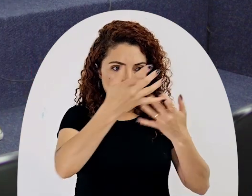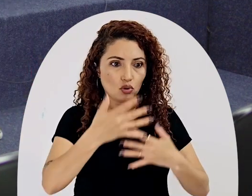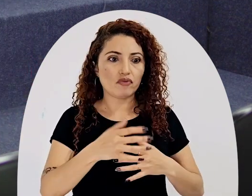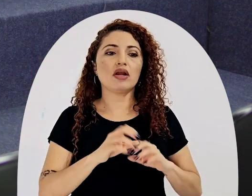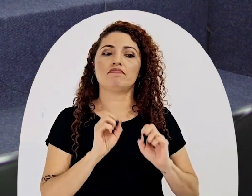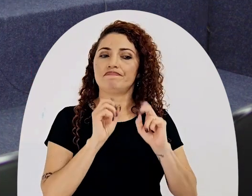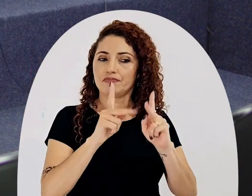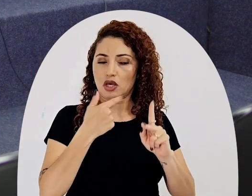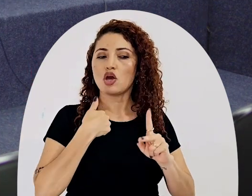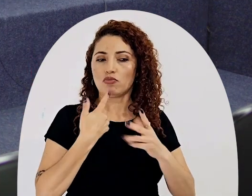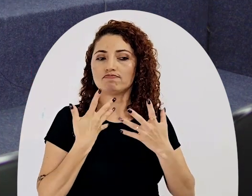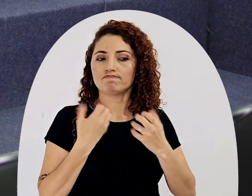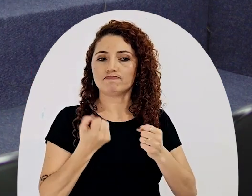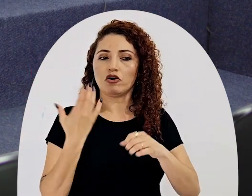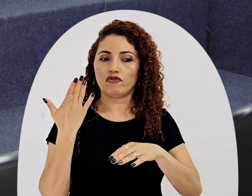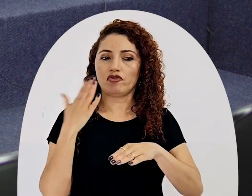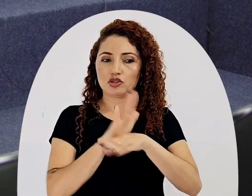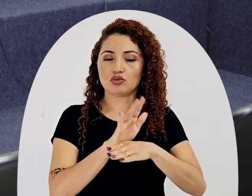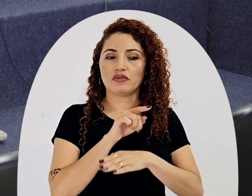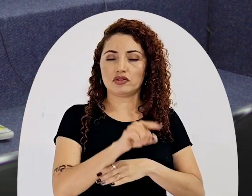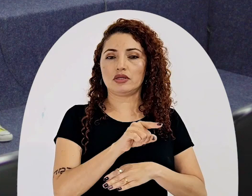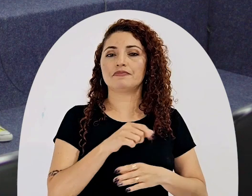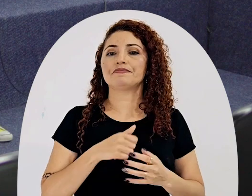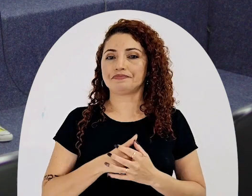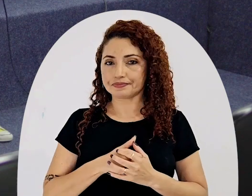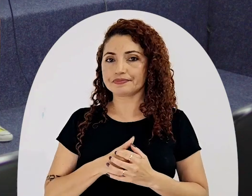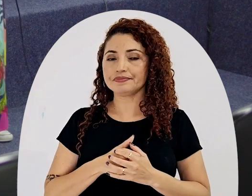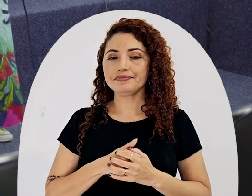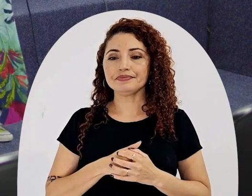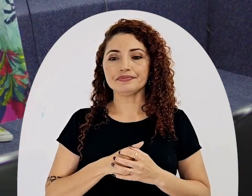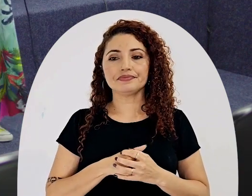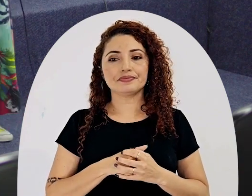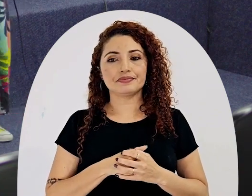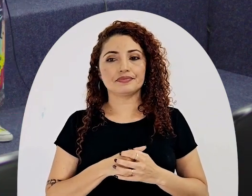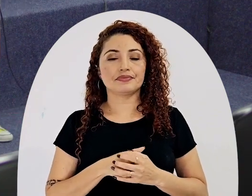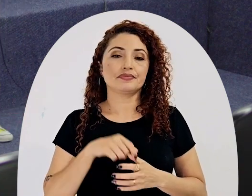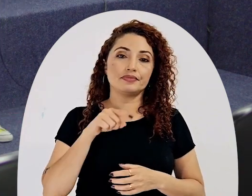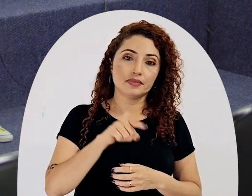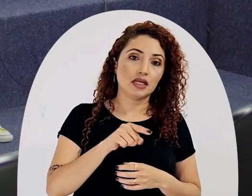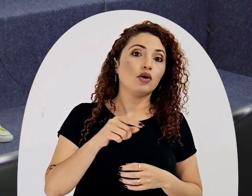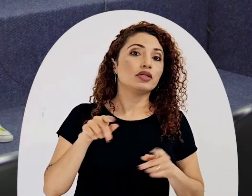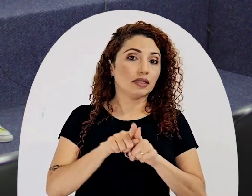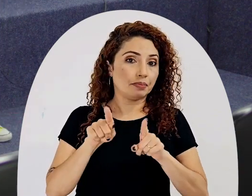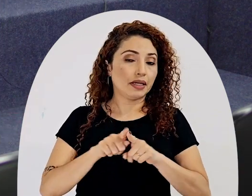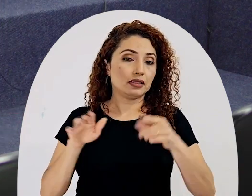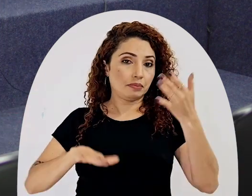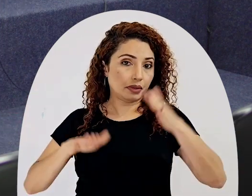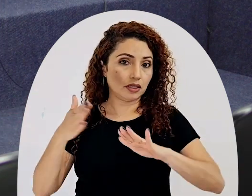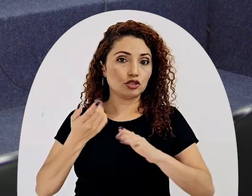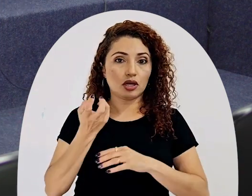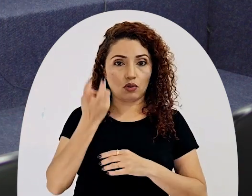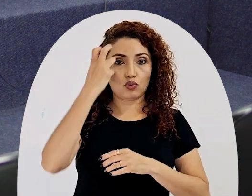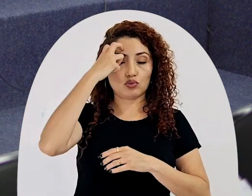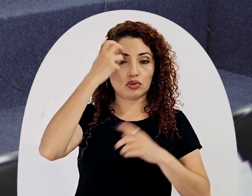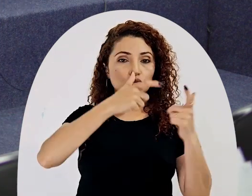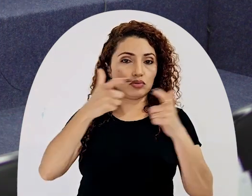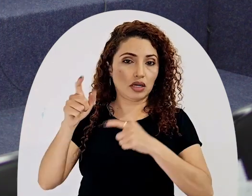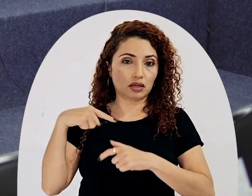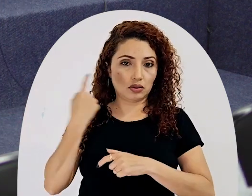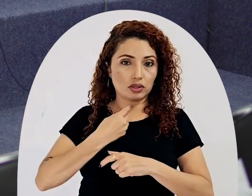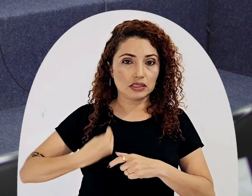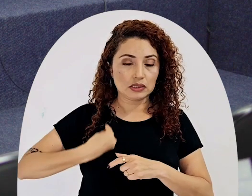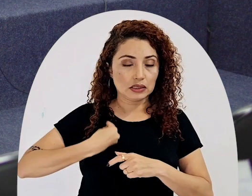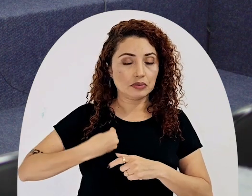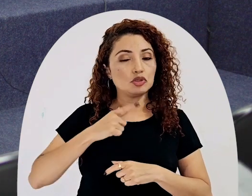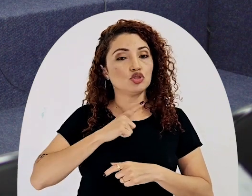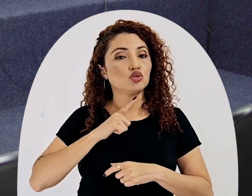ajudar. Como nós tínhamos, e isso também perpassa muito pela cultura dos espaços que nós estamos, a gente tinha